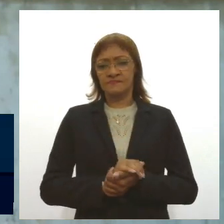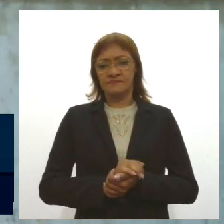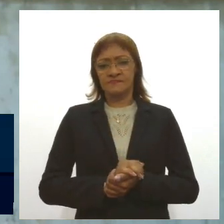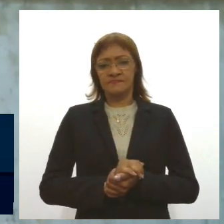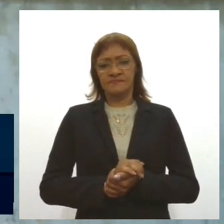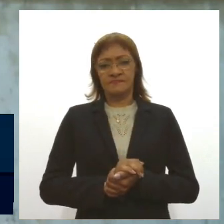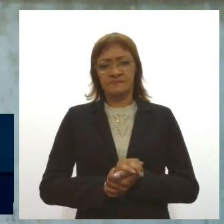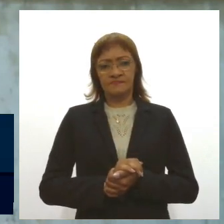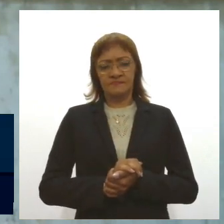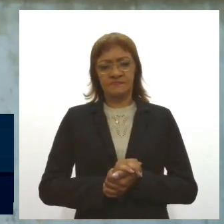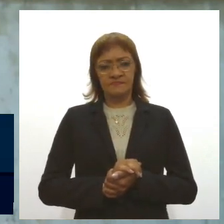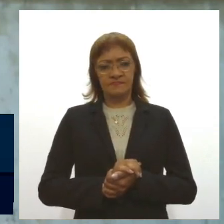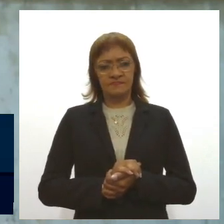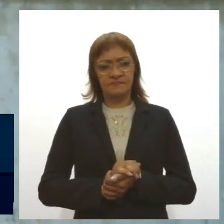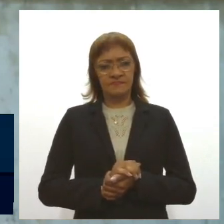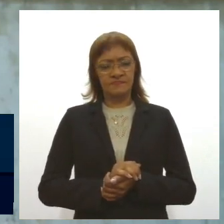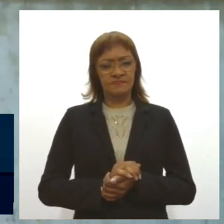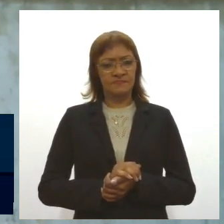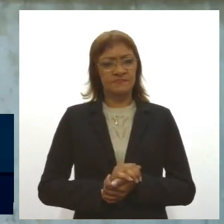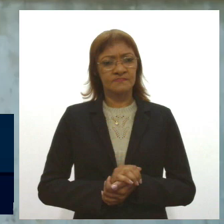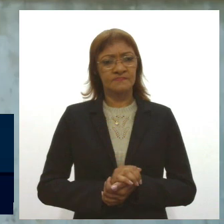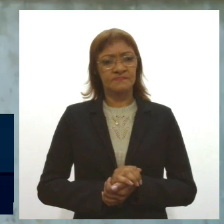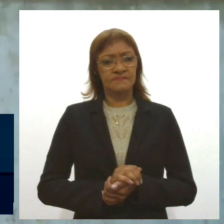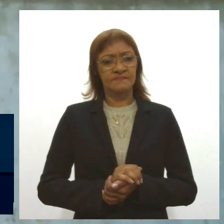fui como observador da Caixa,